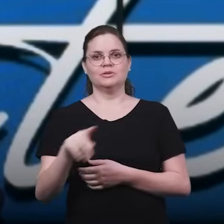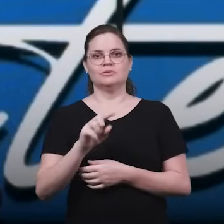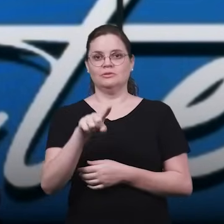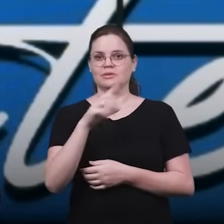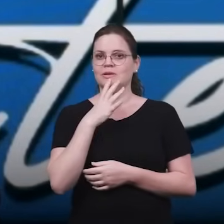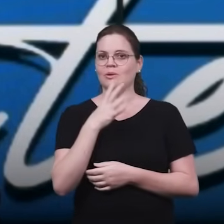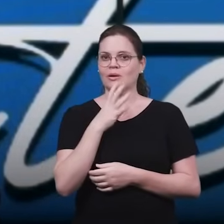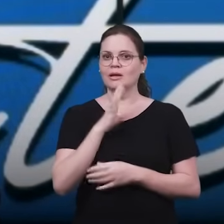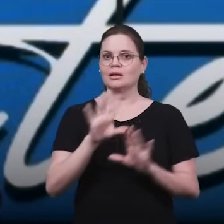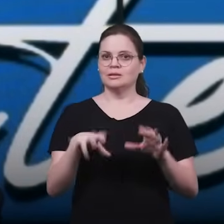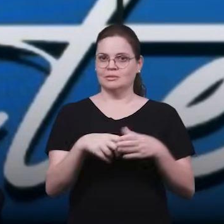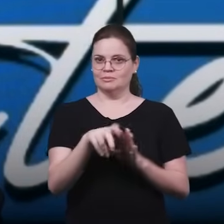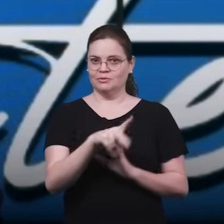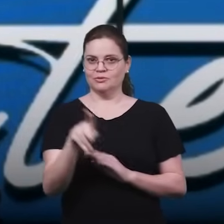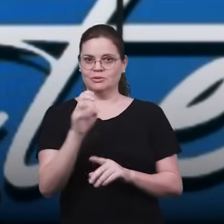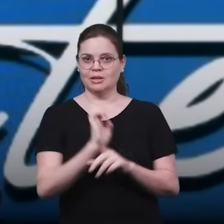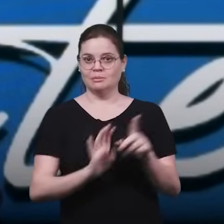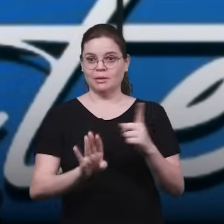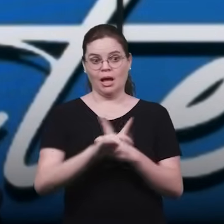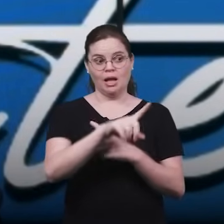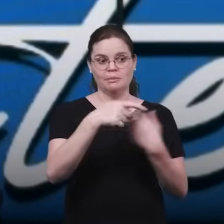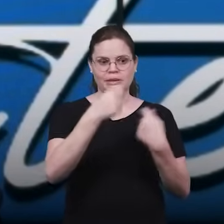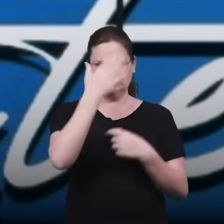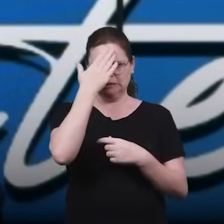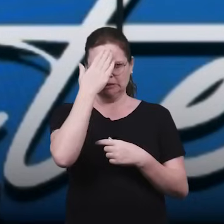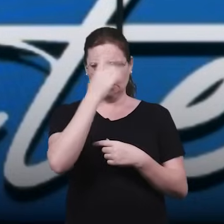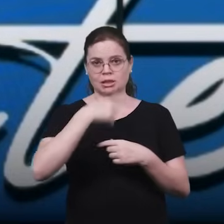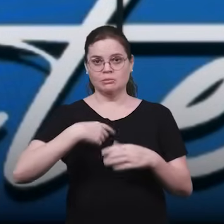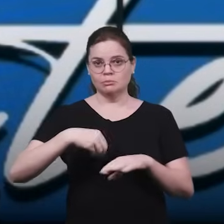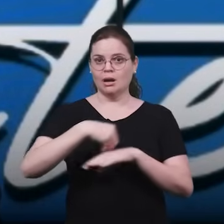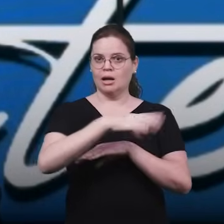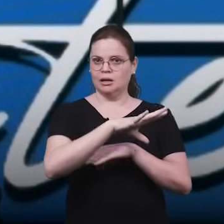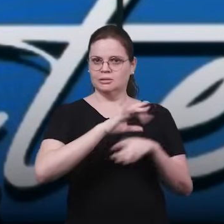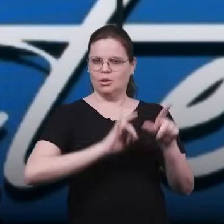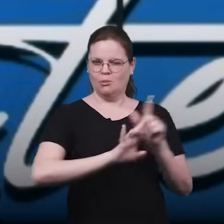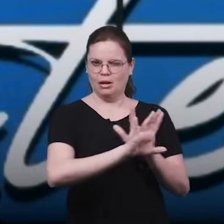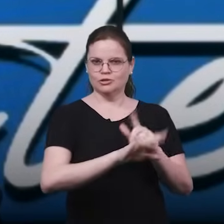de classe conhecida, que você diz, ela precisava ouvir isso, aí você